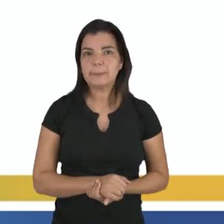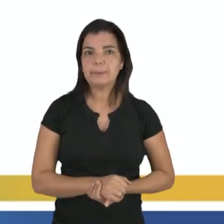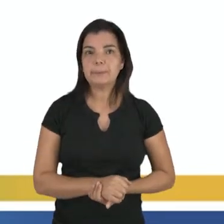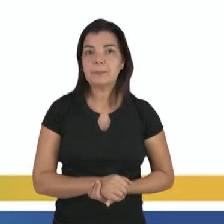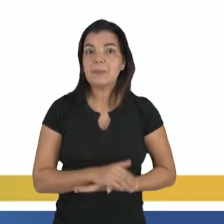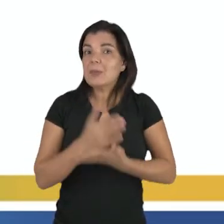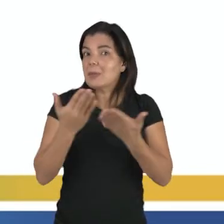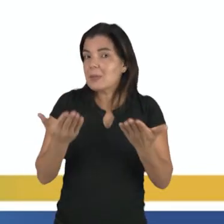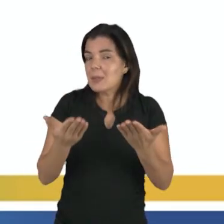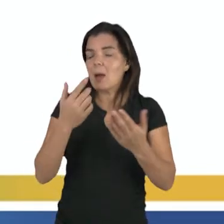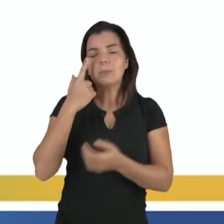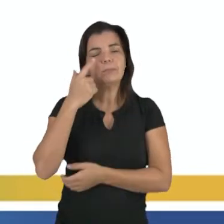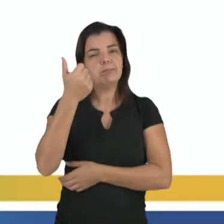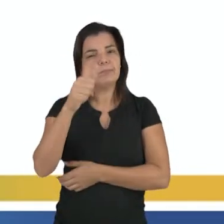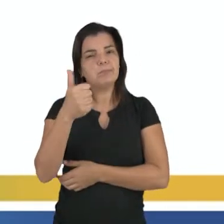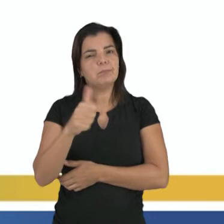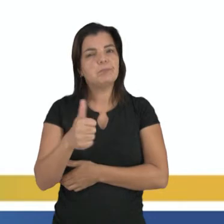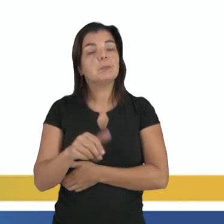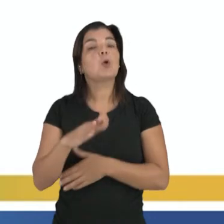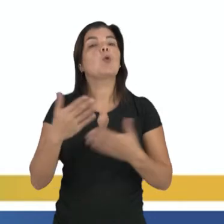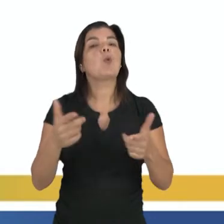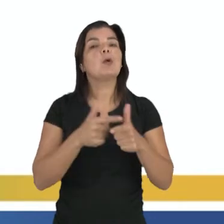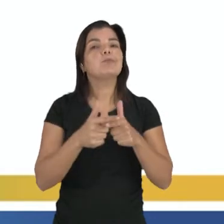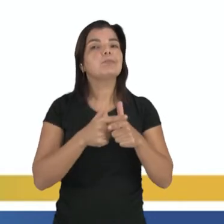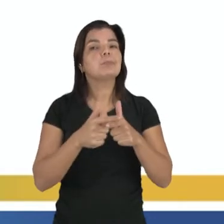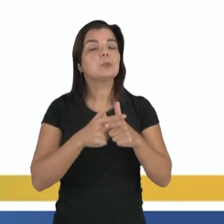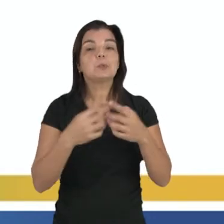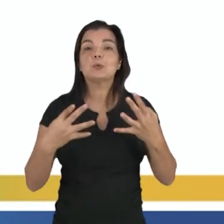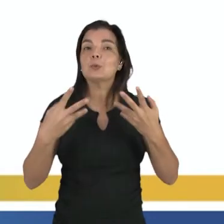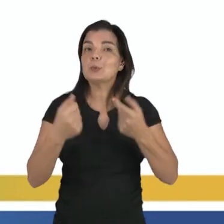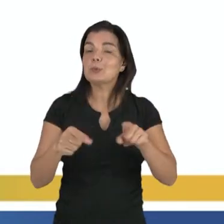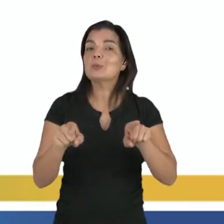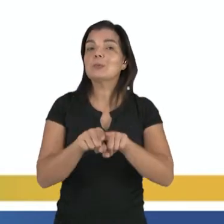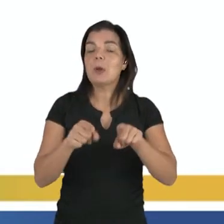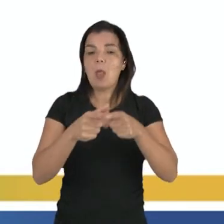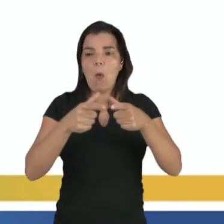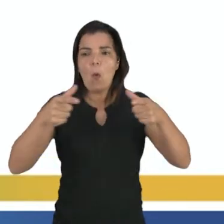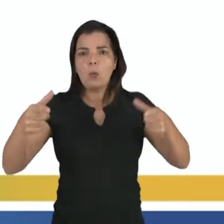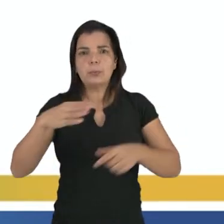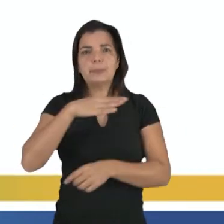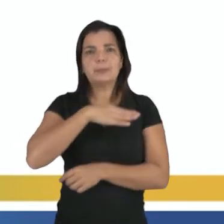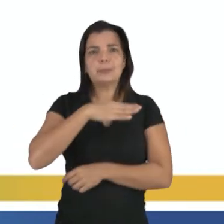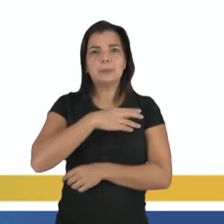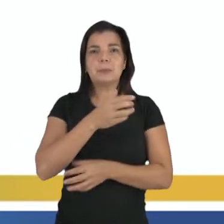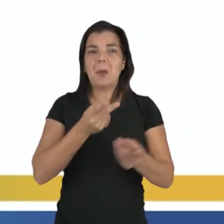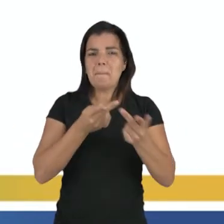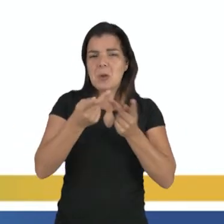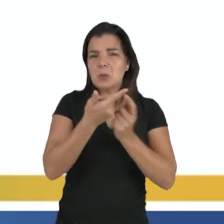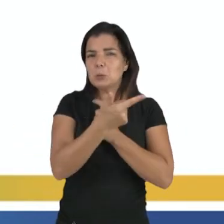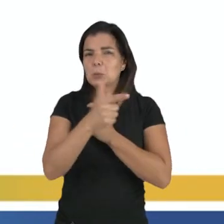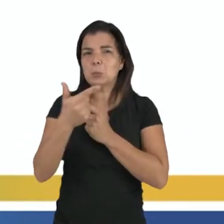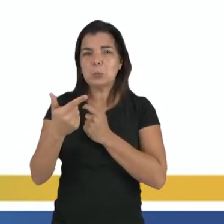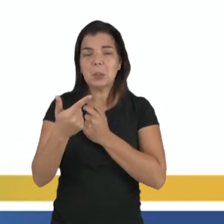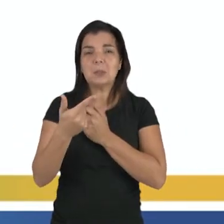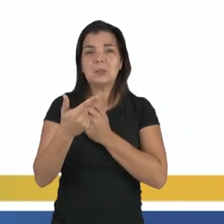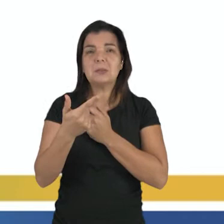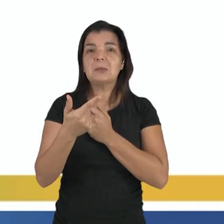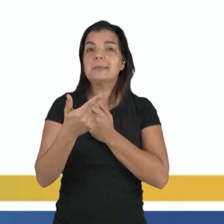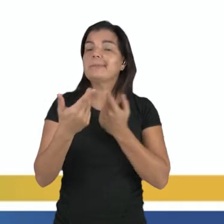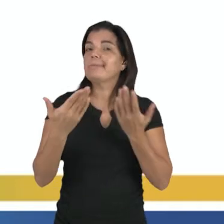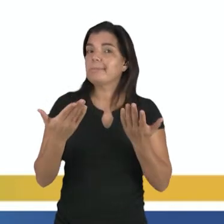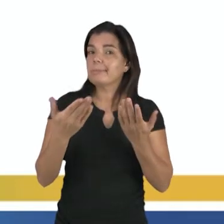satisfatório. Dá uma analisada, quais seriam, gente, as consequências disso tudo, desse crescimento da cidade sem um planejamento